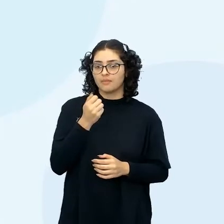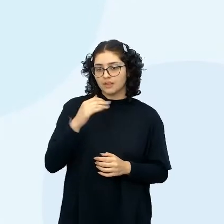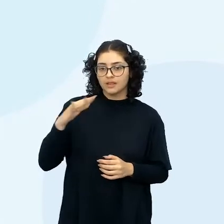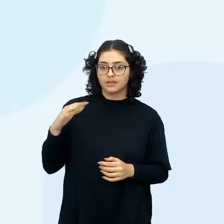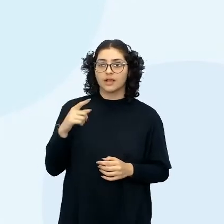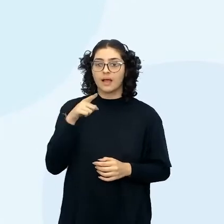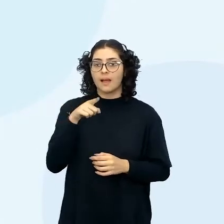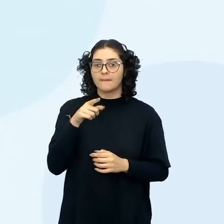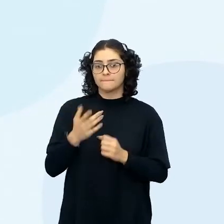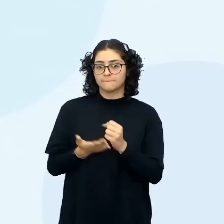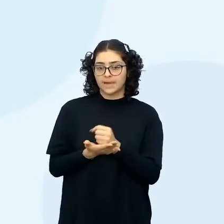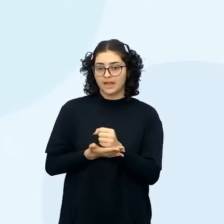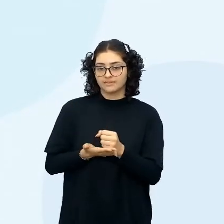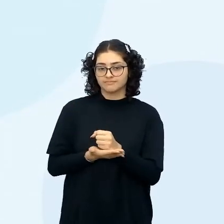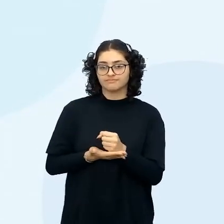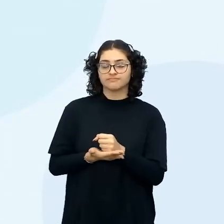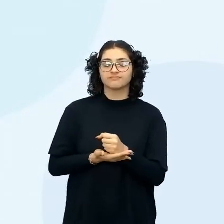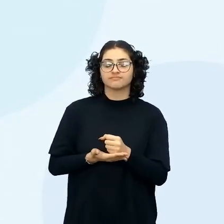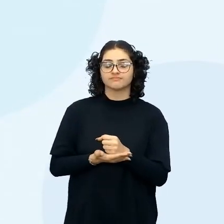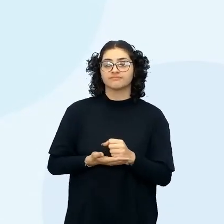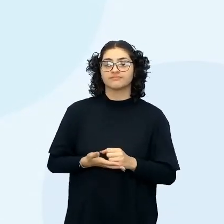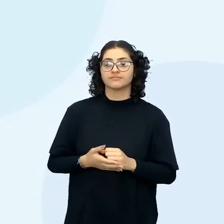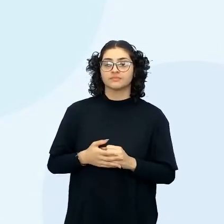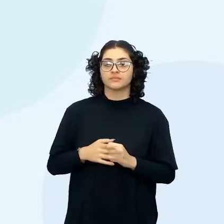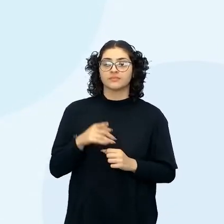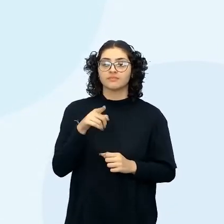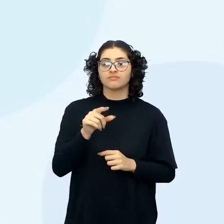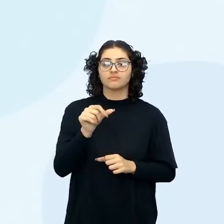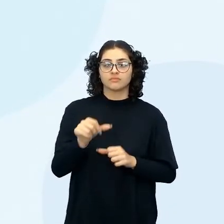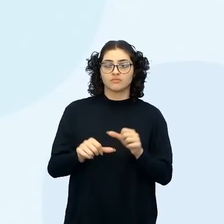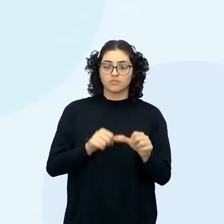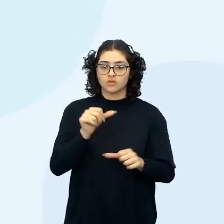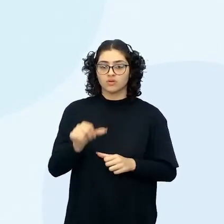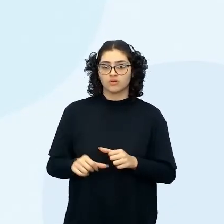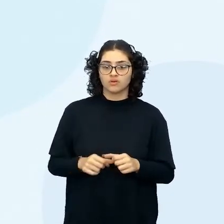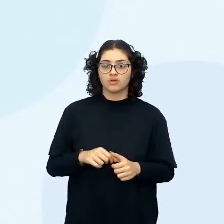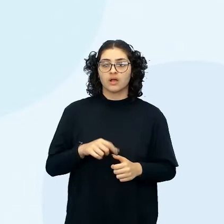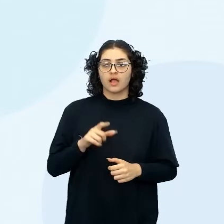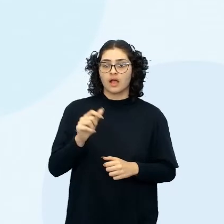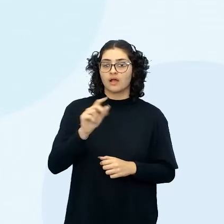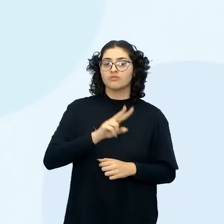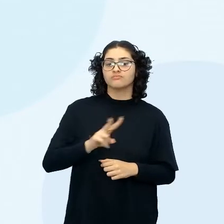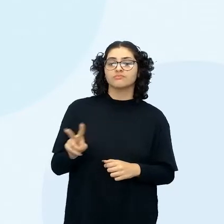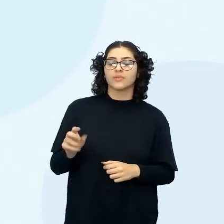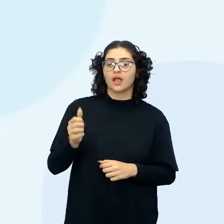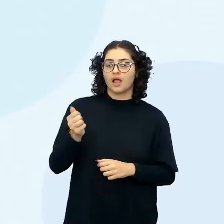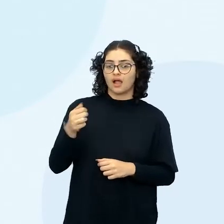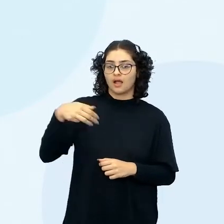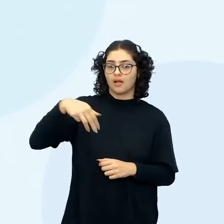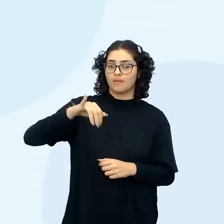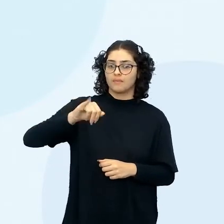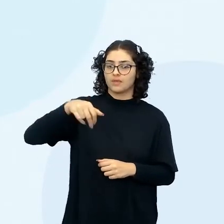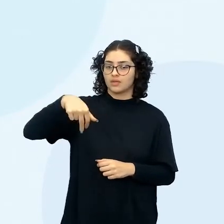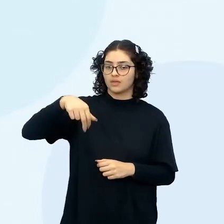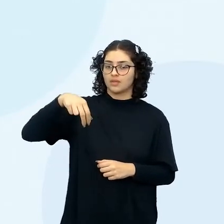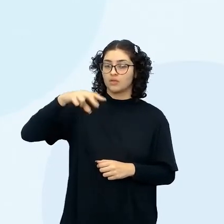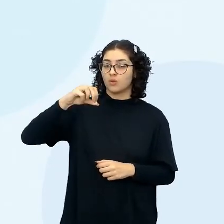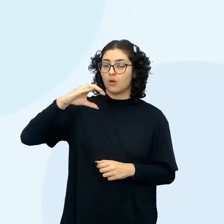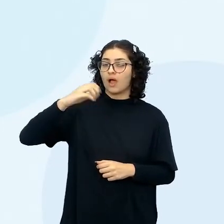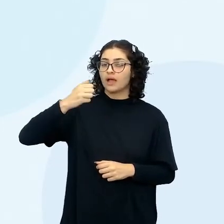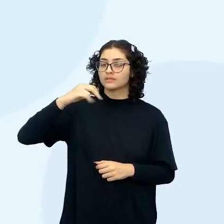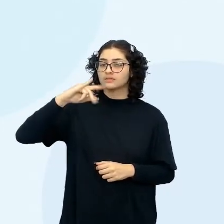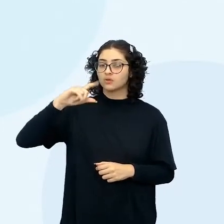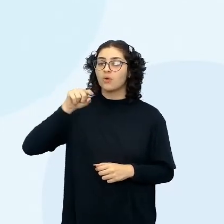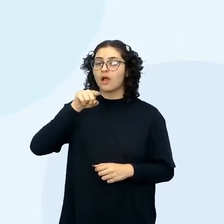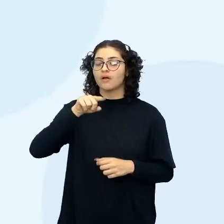de bases, ela vai dar origem a um aminoácido. Então, esse GLU que vocês estão vendo